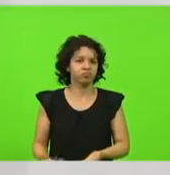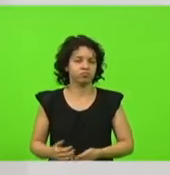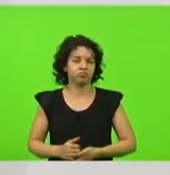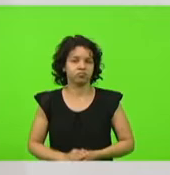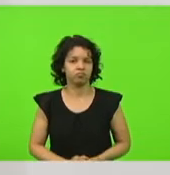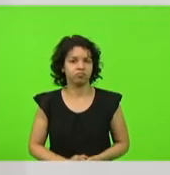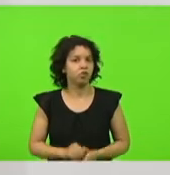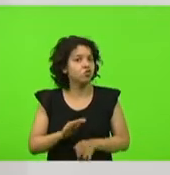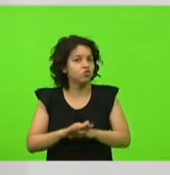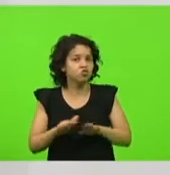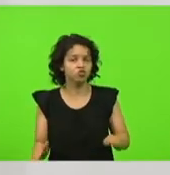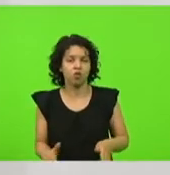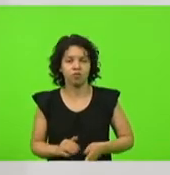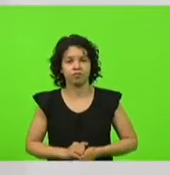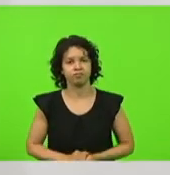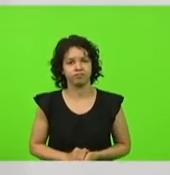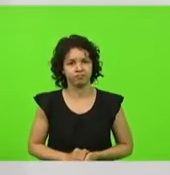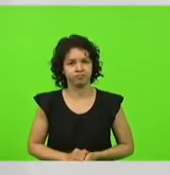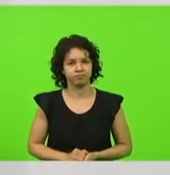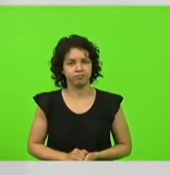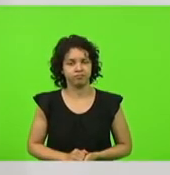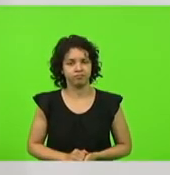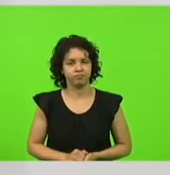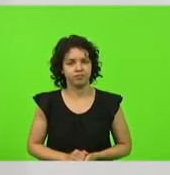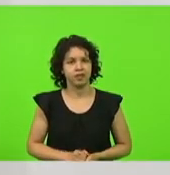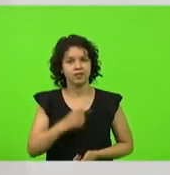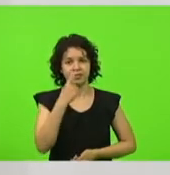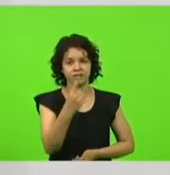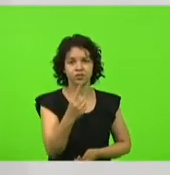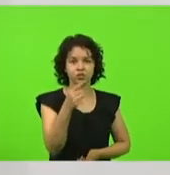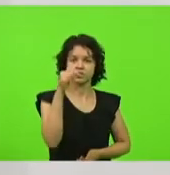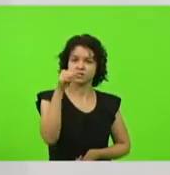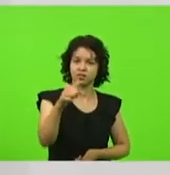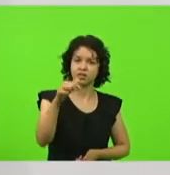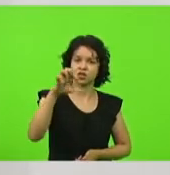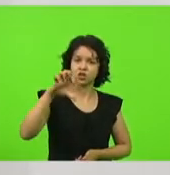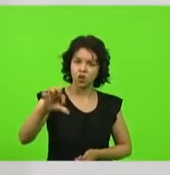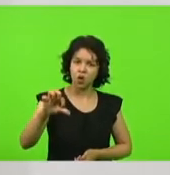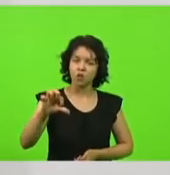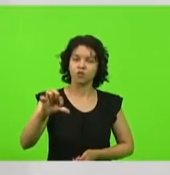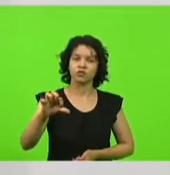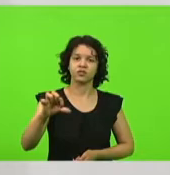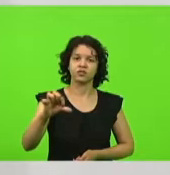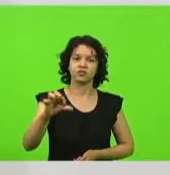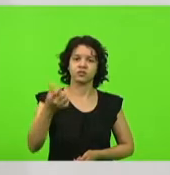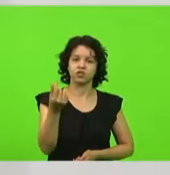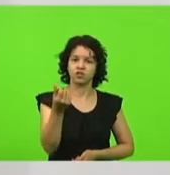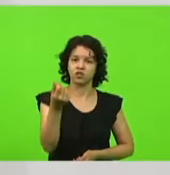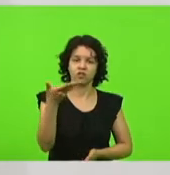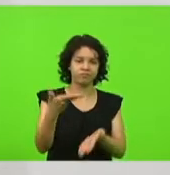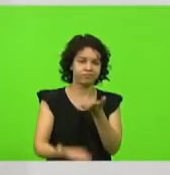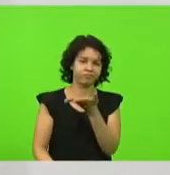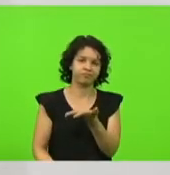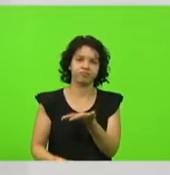Somente para isso. Nós anulamos 179 municípios.